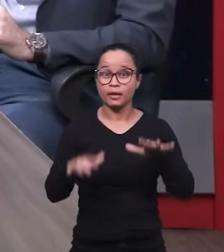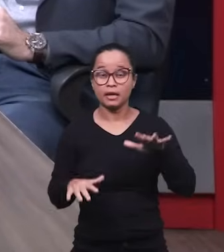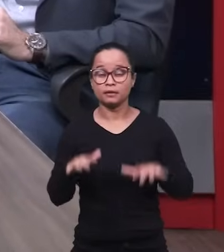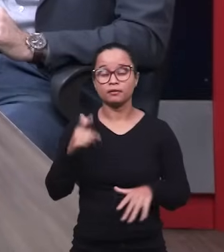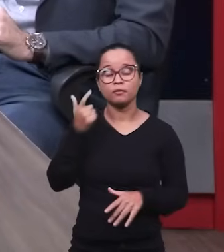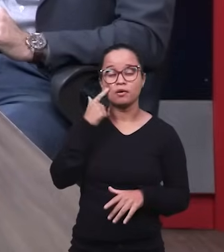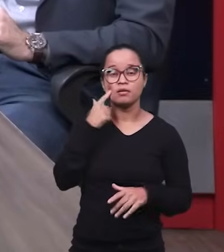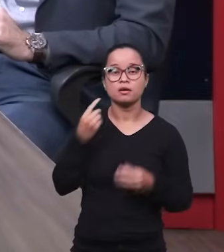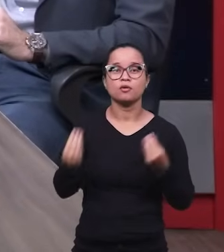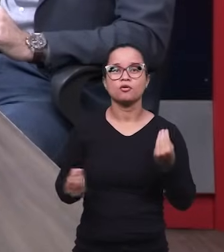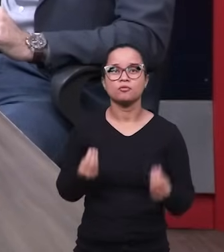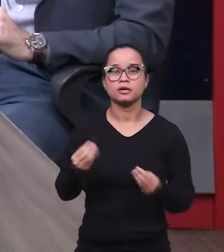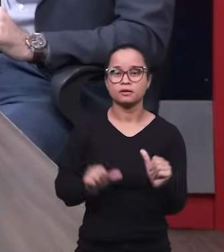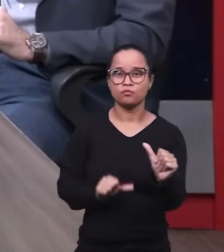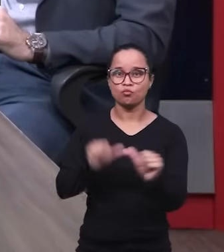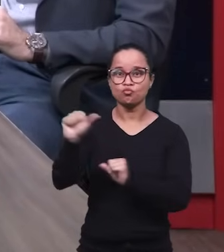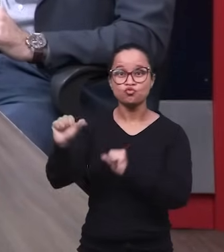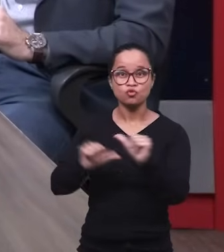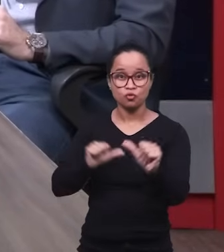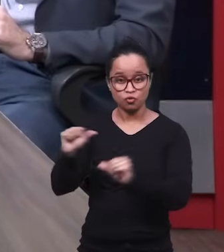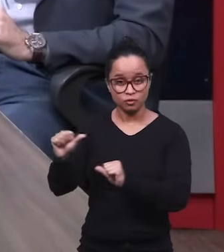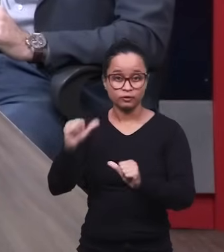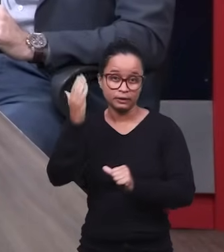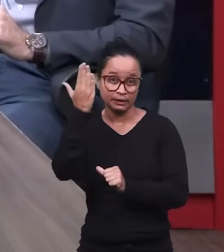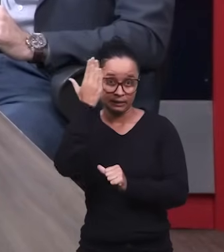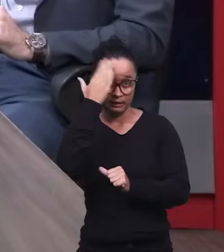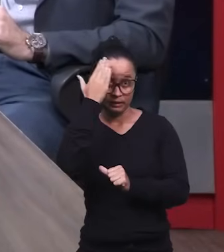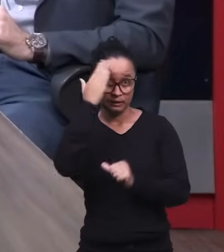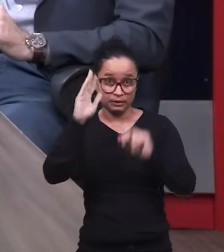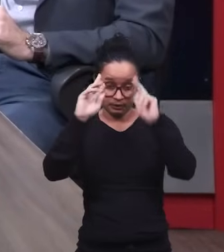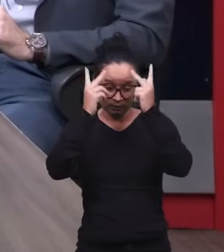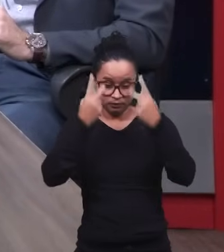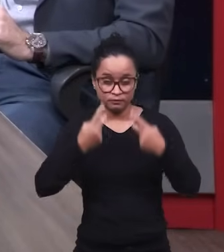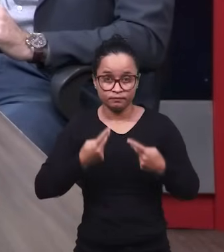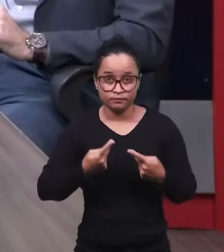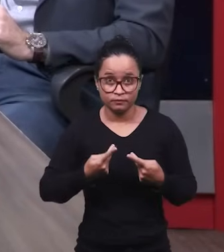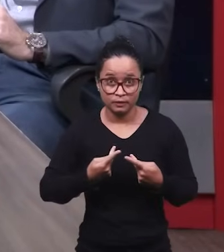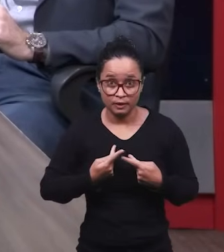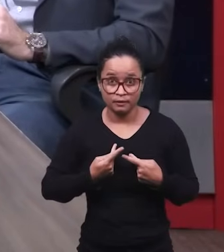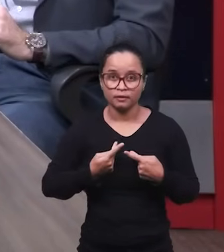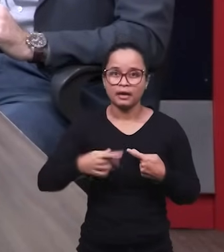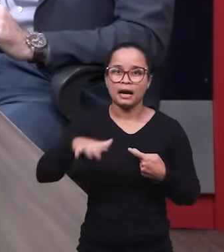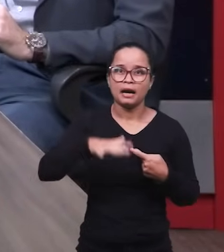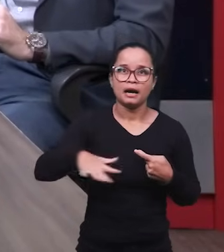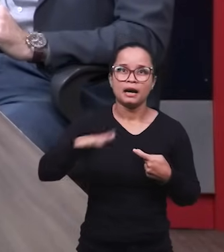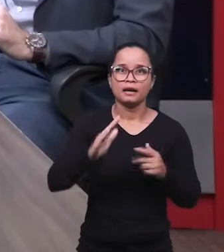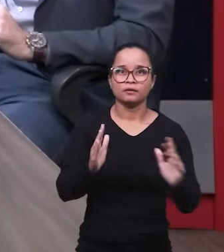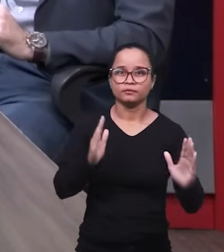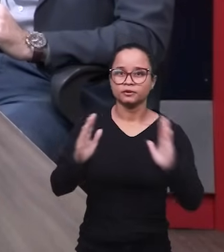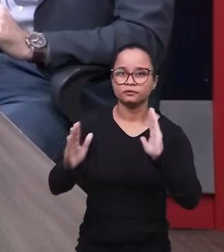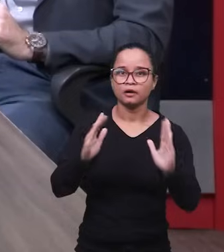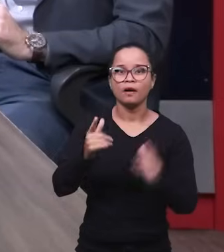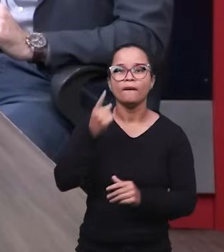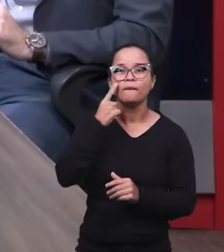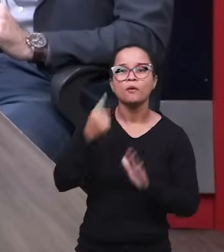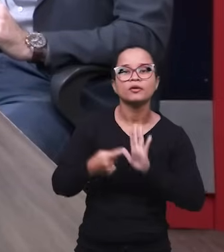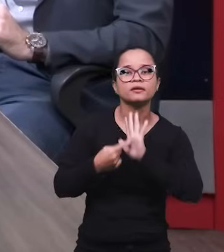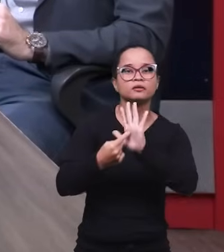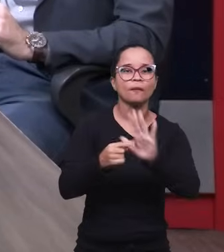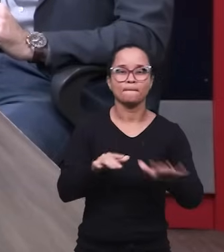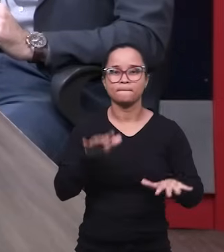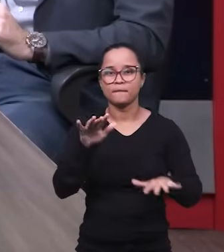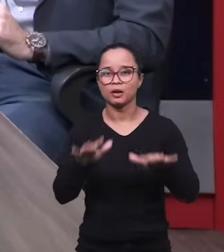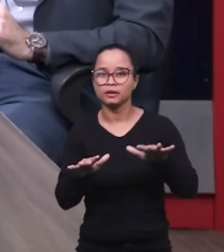isso mudou a compreensão do ser humano em relação ao tempo, mostrando que o tempo ele não